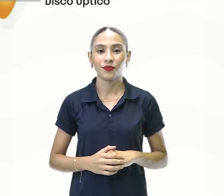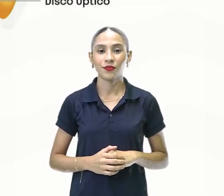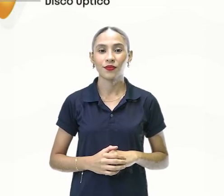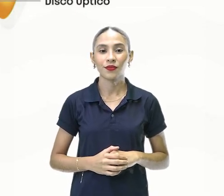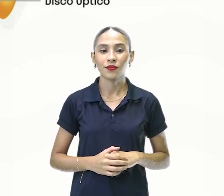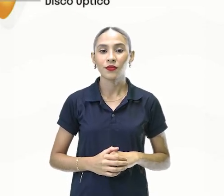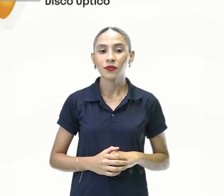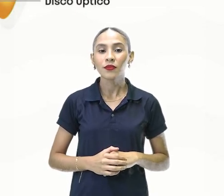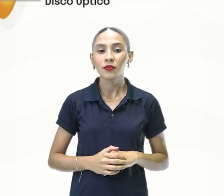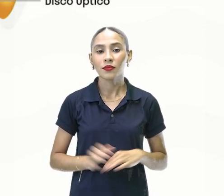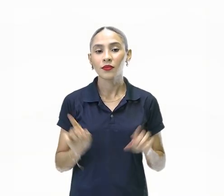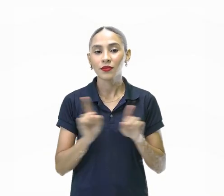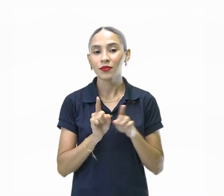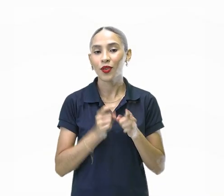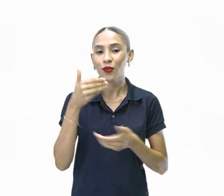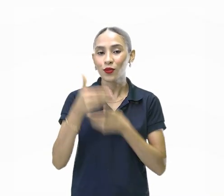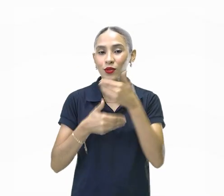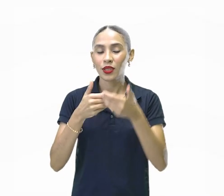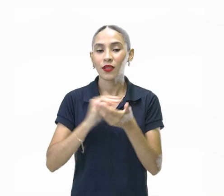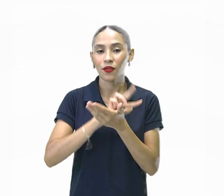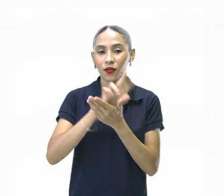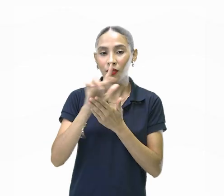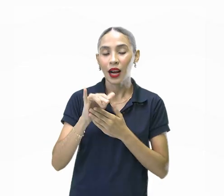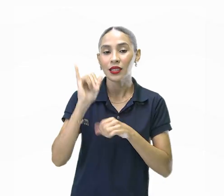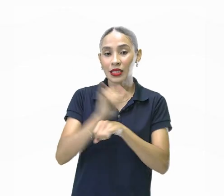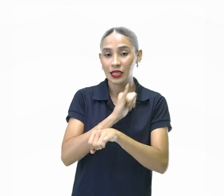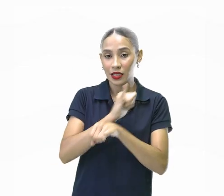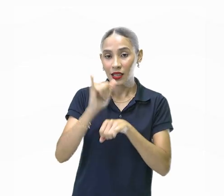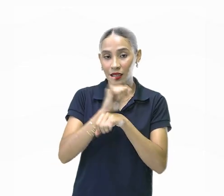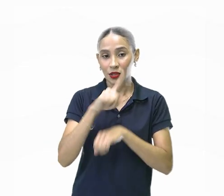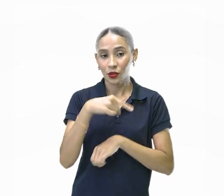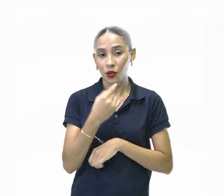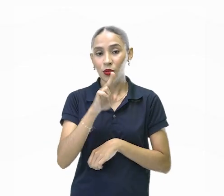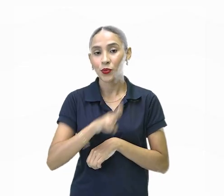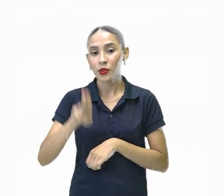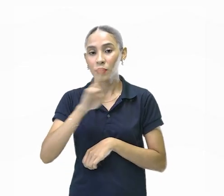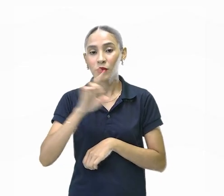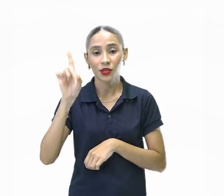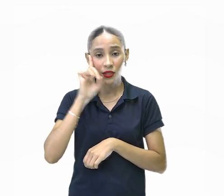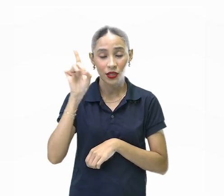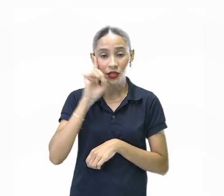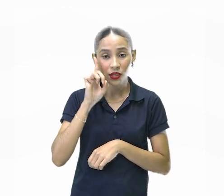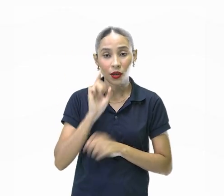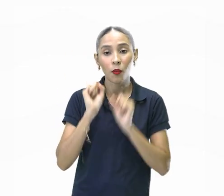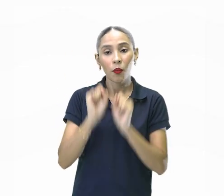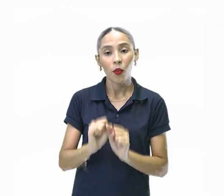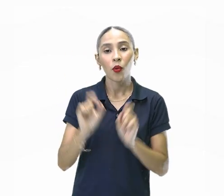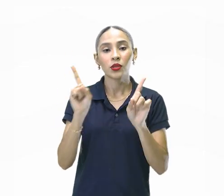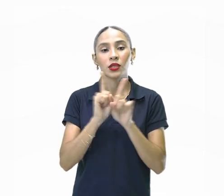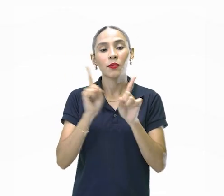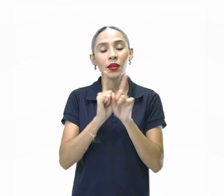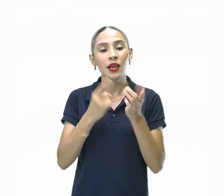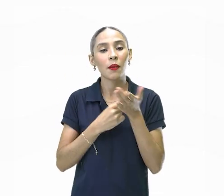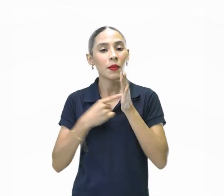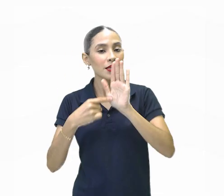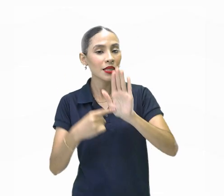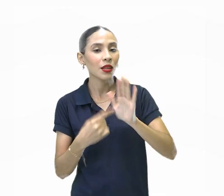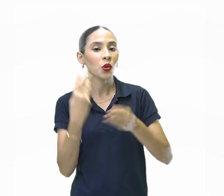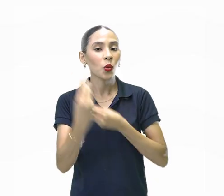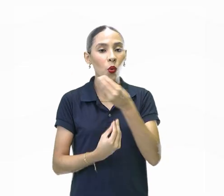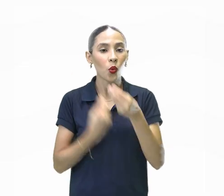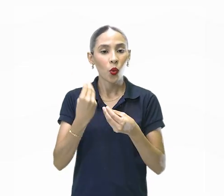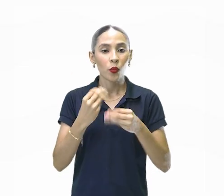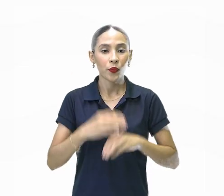O funcionamento de vários instrumentos que utilizamos no dia a dia pode ser